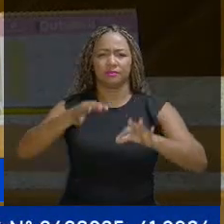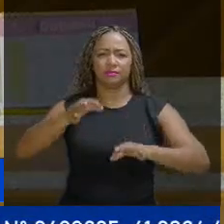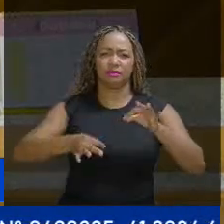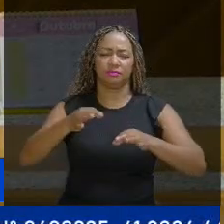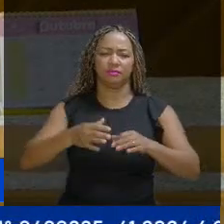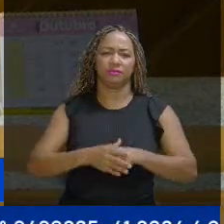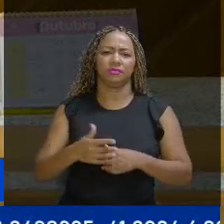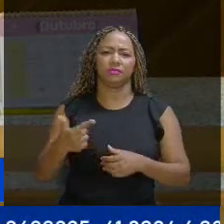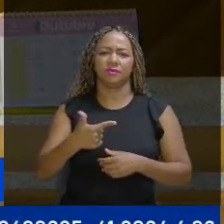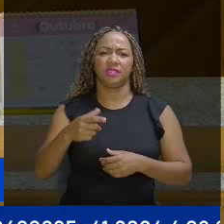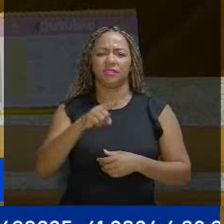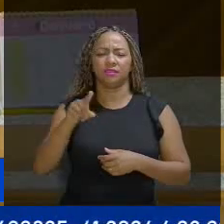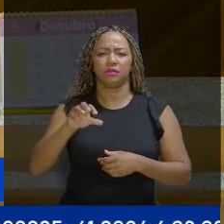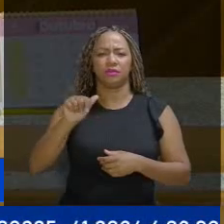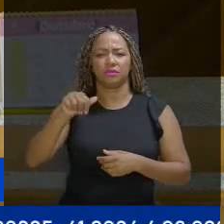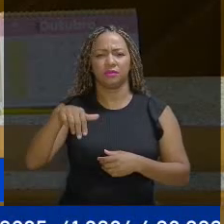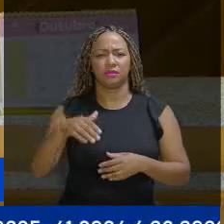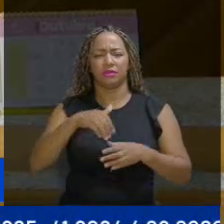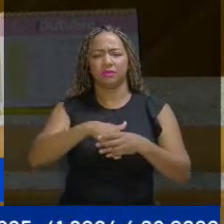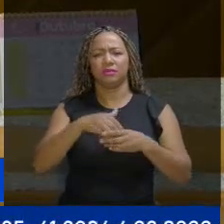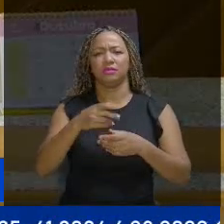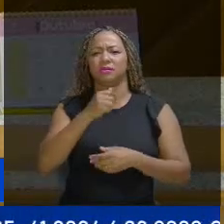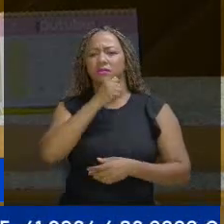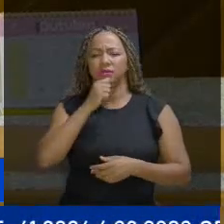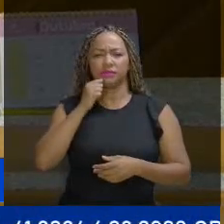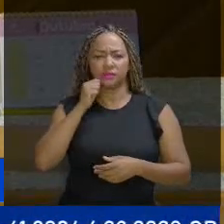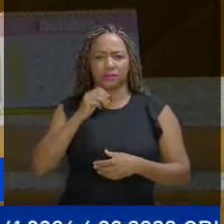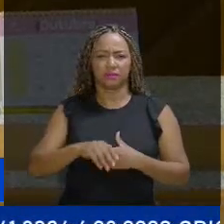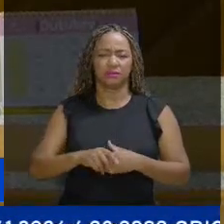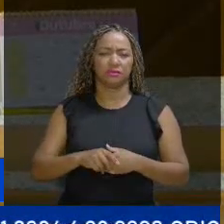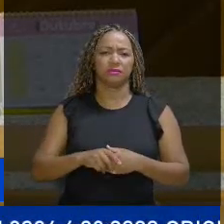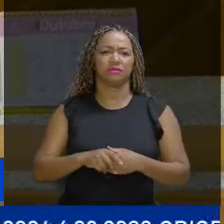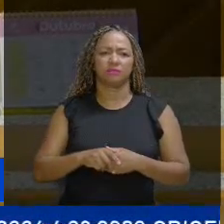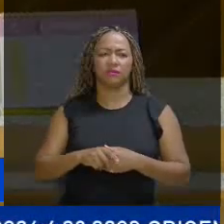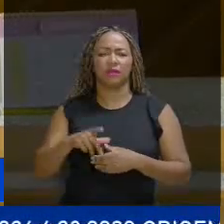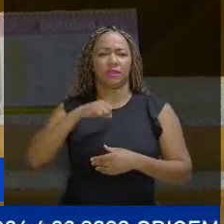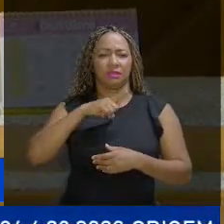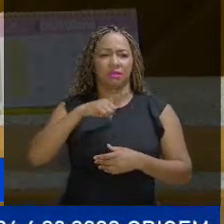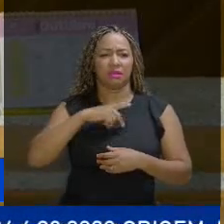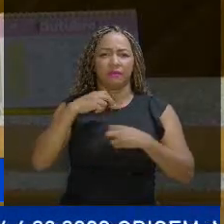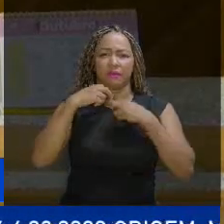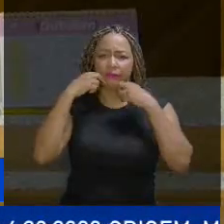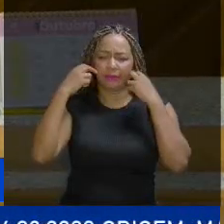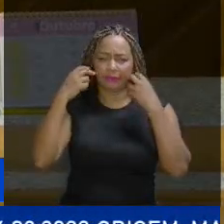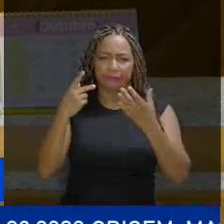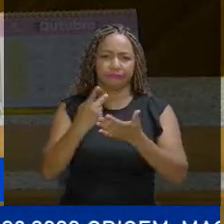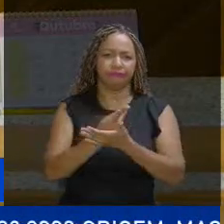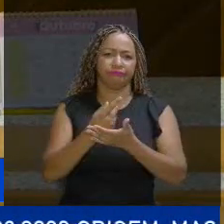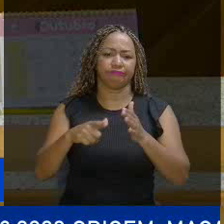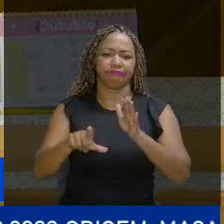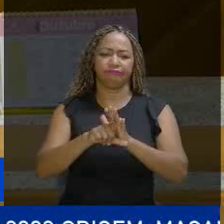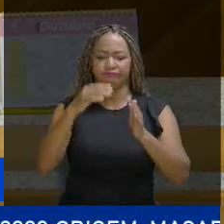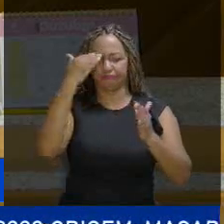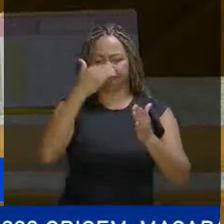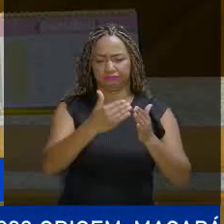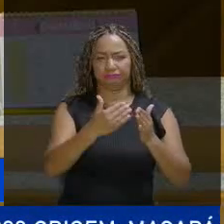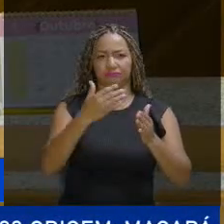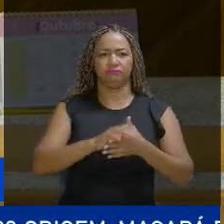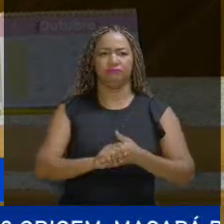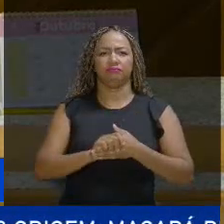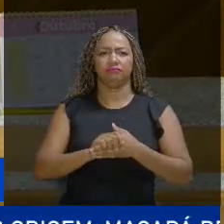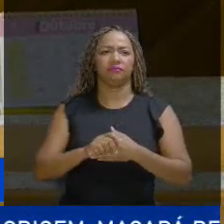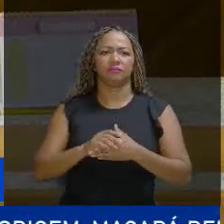da 2ª Zona Eleitoral de Macapá, alegou impetrante que o paciente sofreu constrangimento ilegal decorrente de medida de